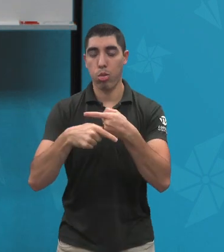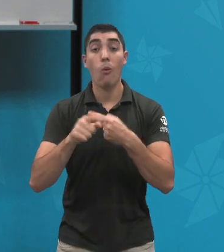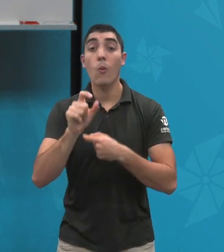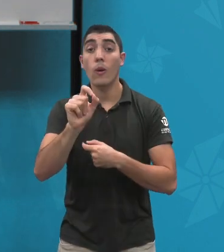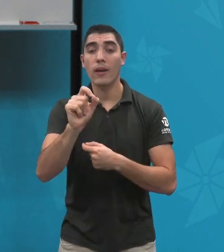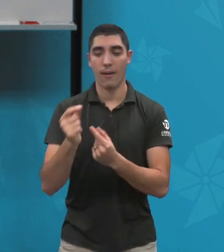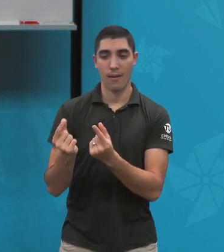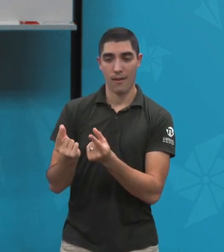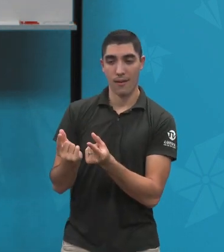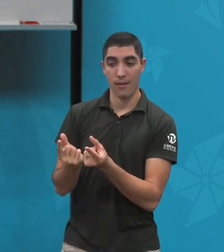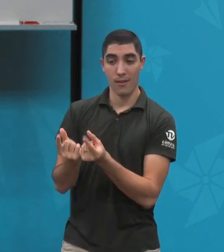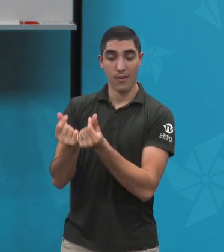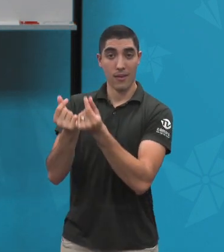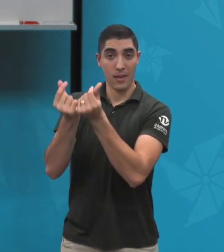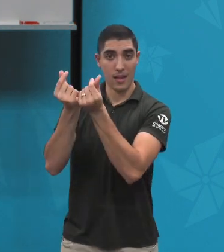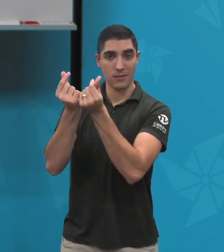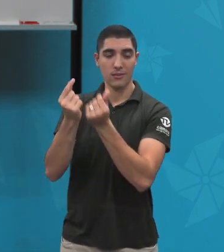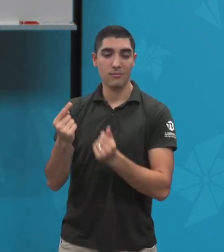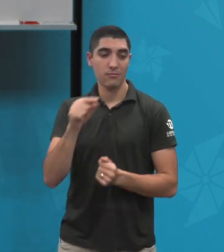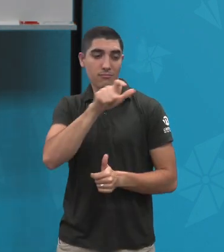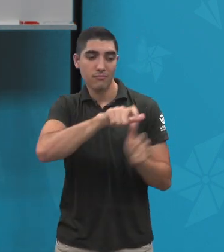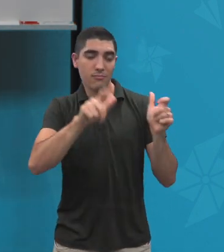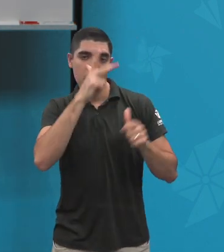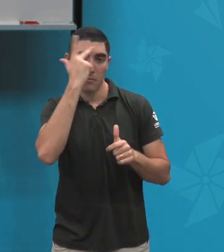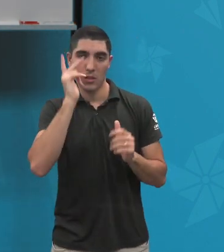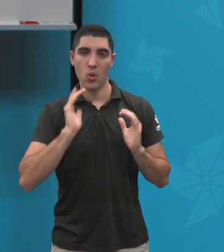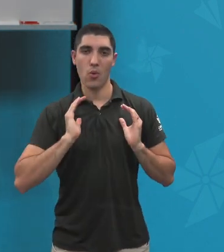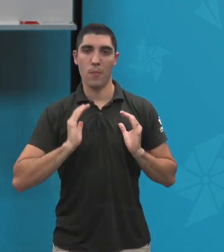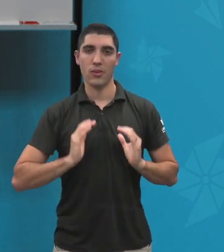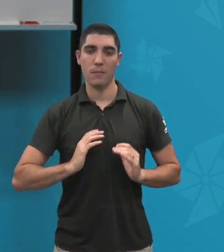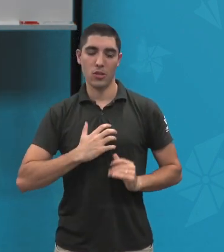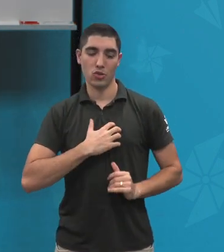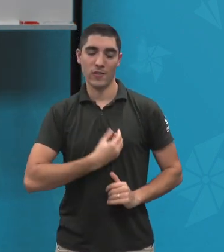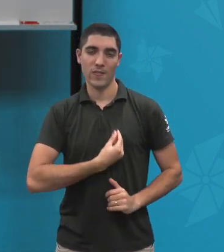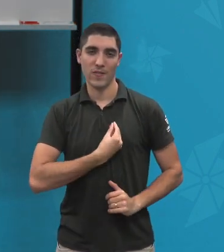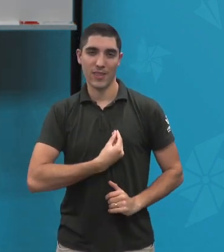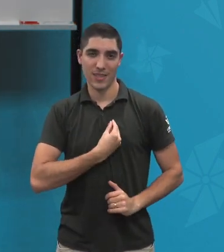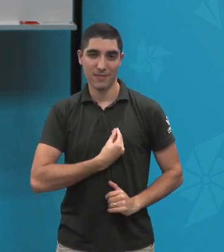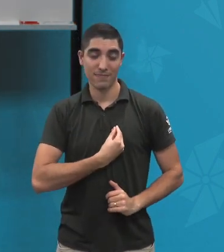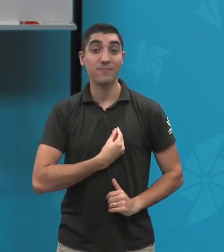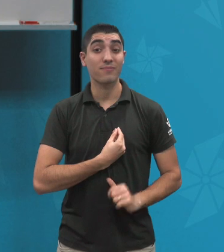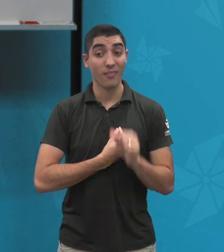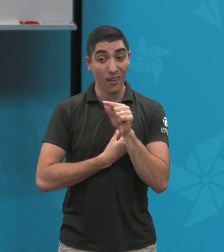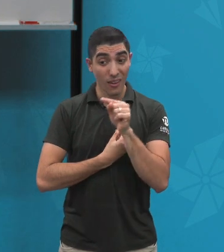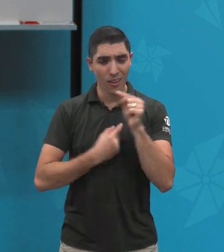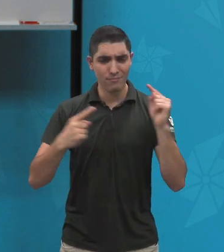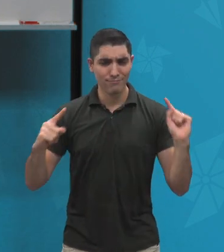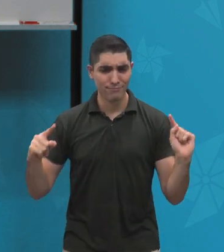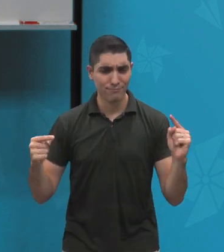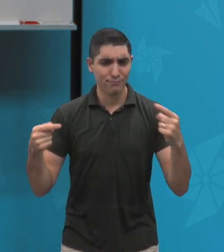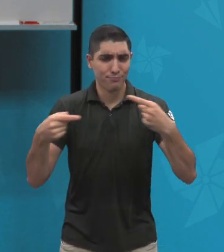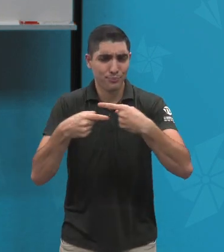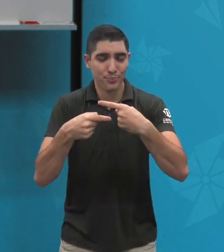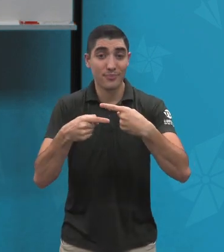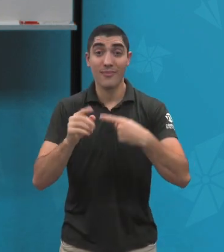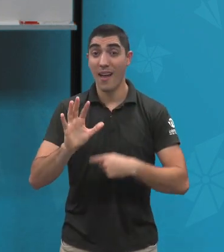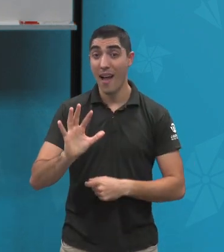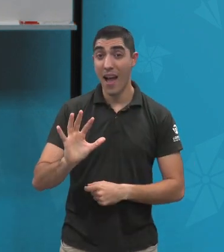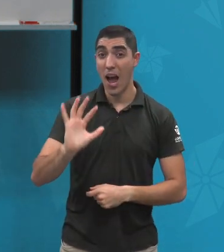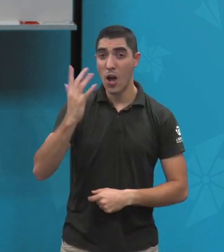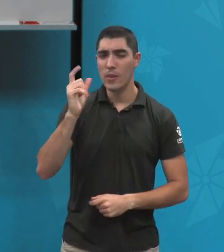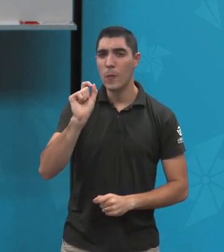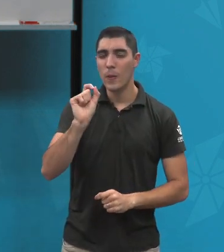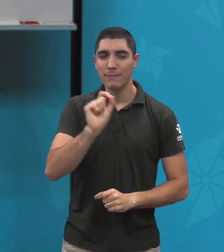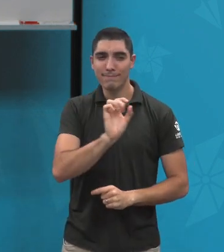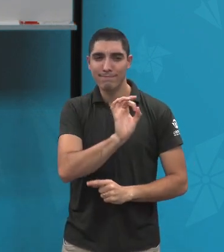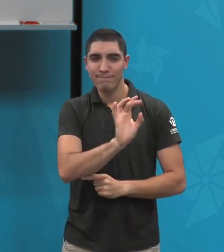as pessoas. E é uma relativização que passa por um movimento, digamos assim, de perceber uma certa